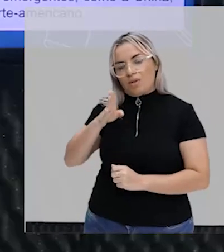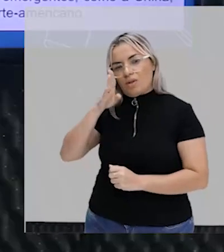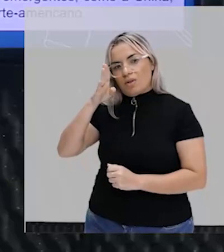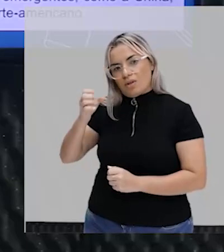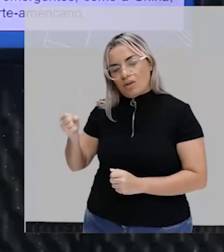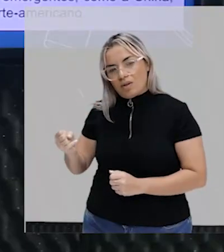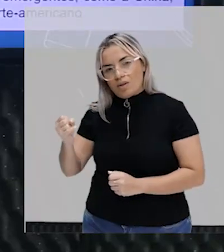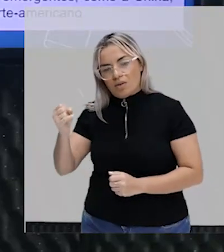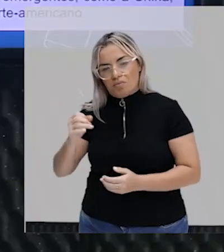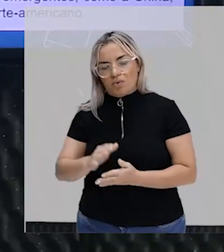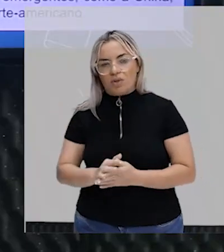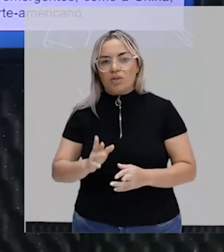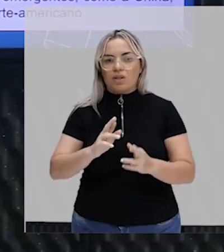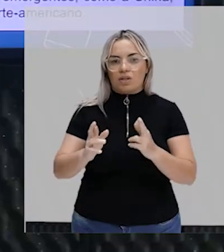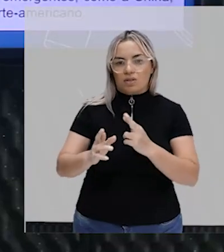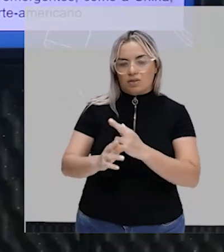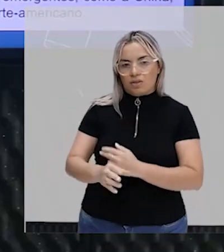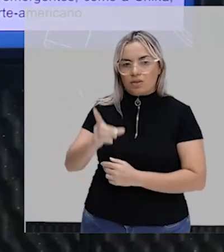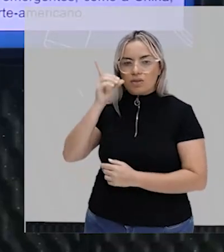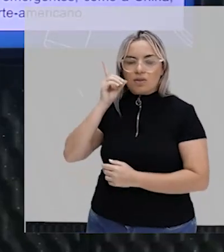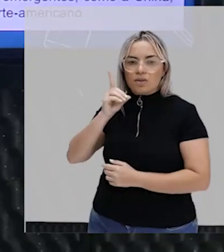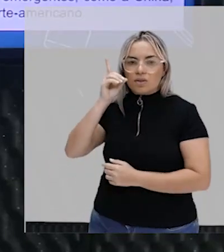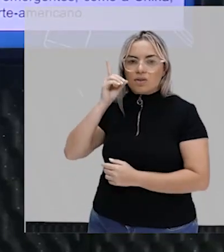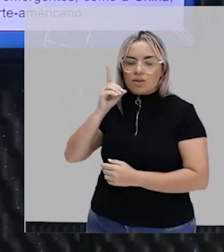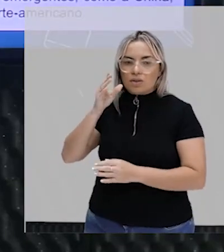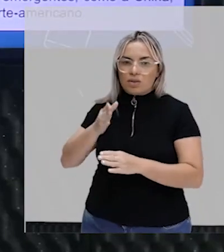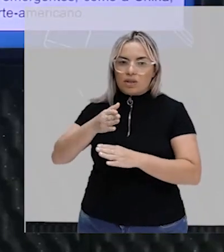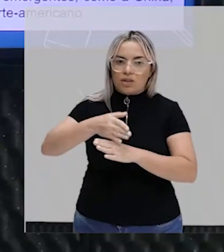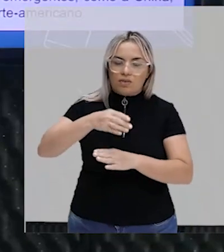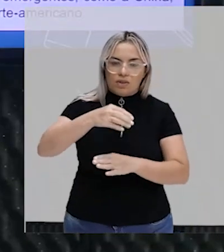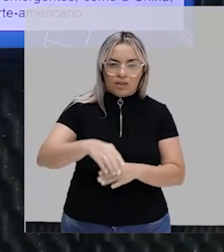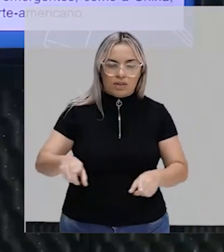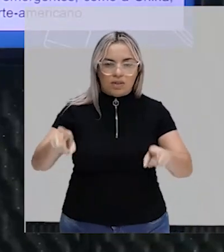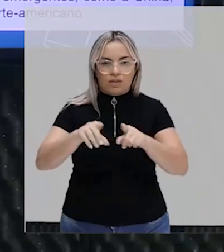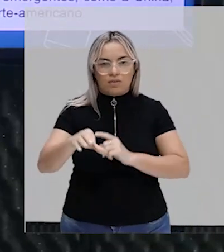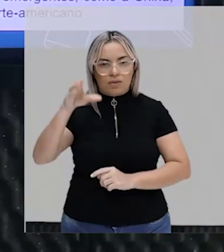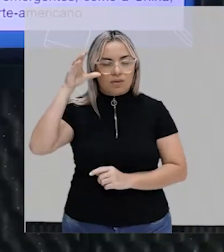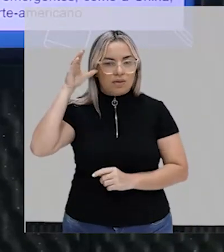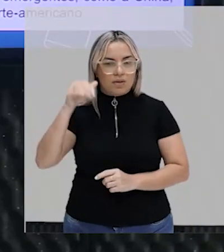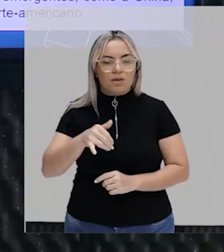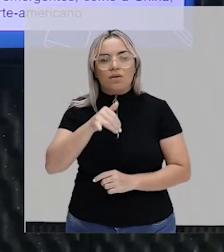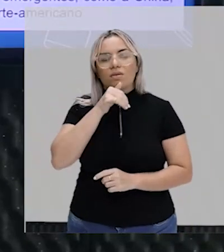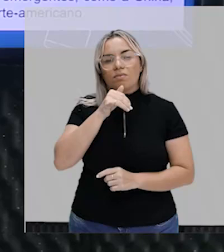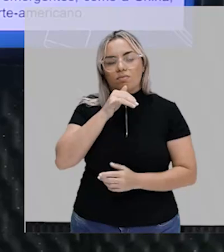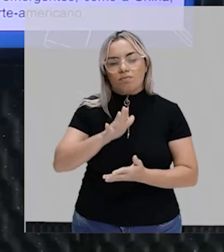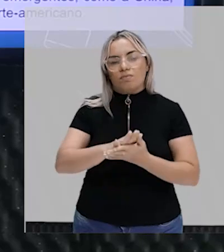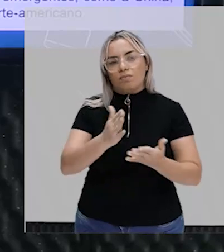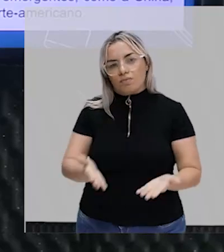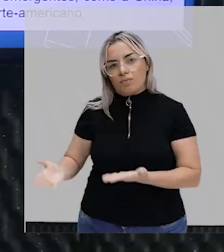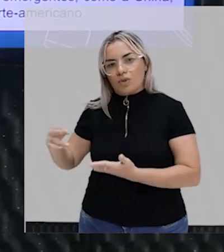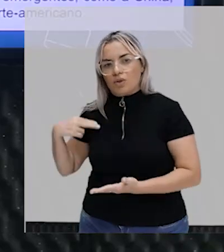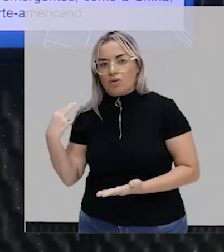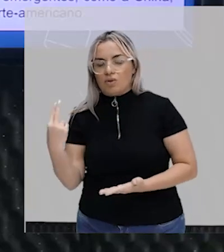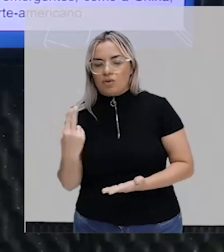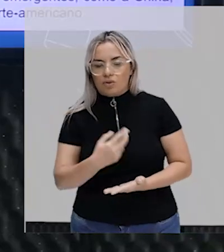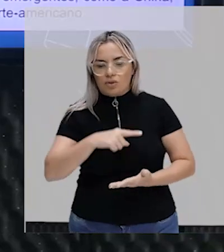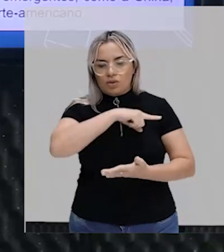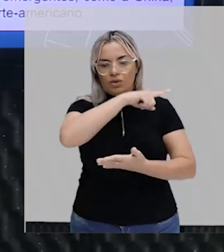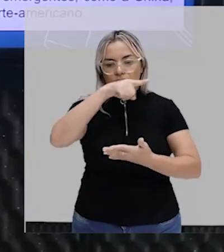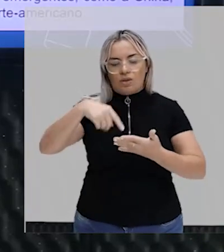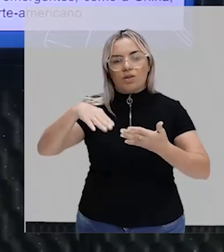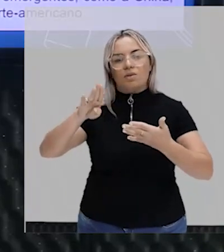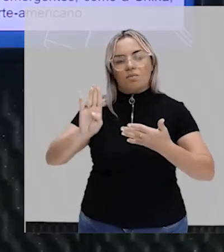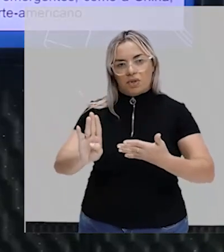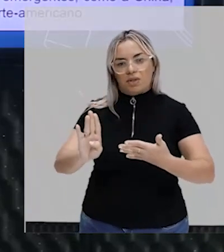economia norte-americana, fazer concorrência à economia chinesa, por exemplo. Tá certo? Então aí, galera, esse é o nosso gabarito. Então, galera,